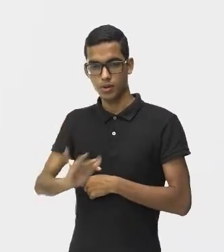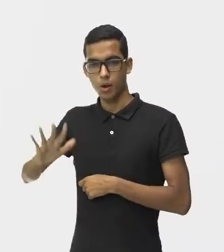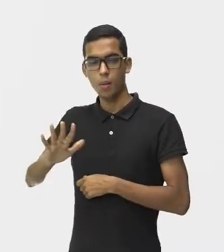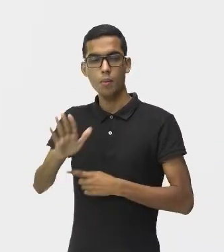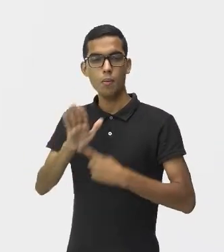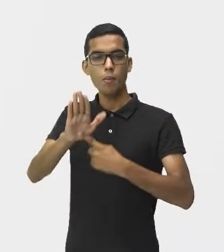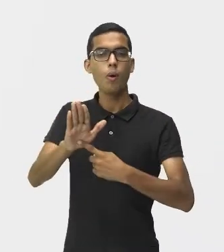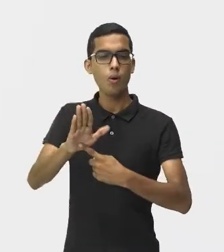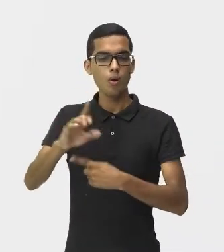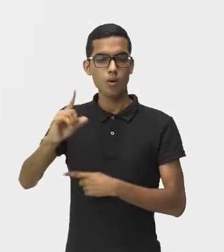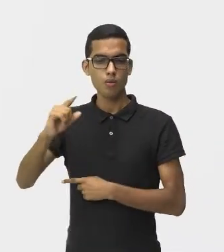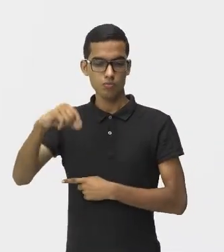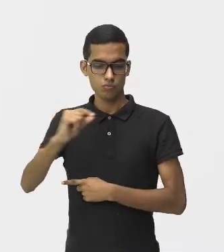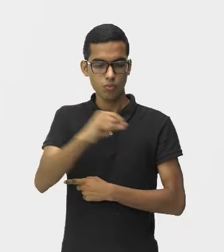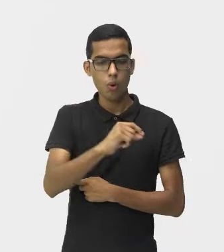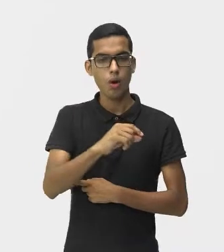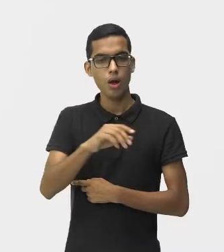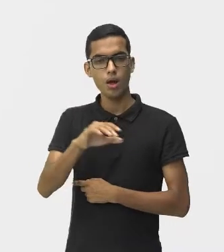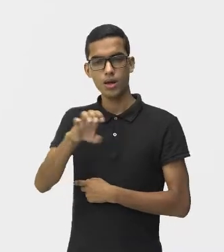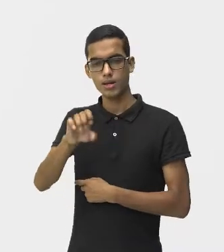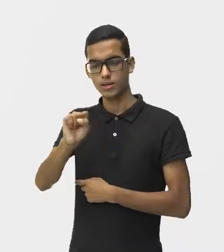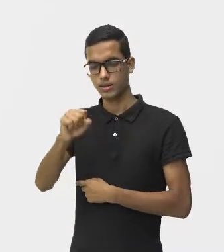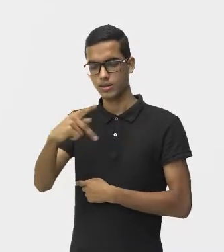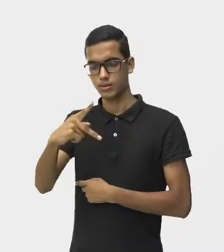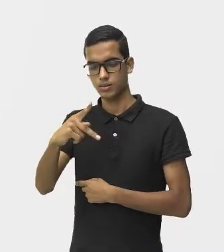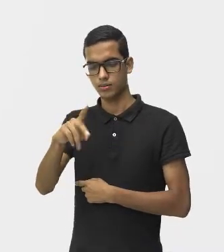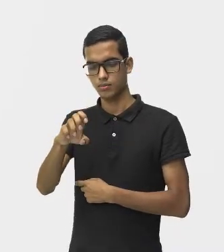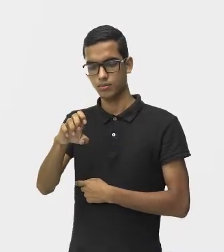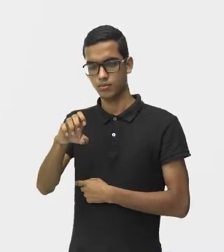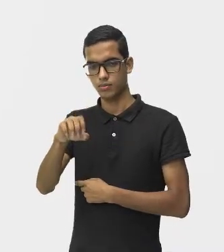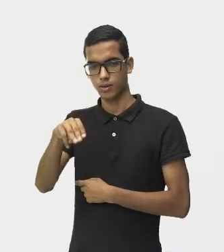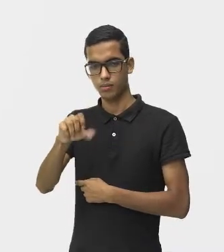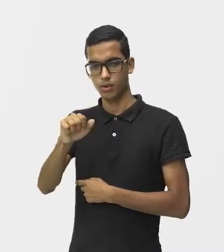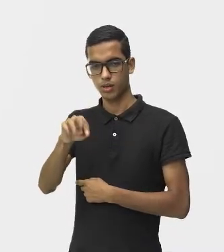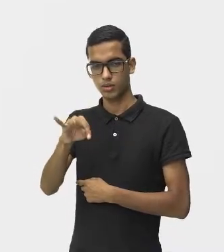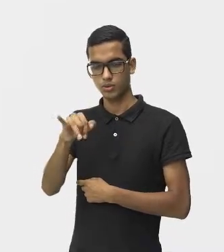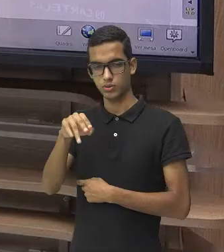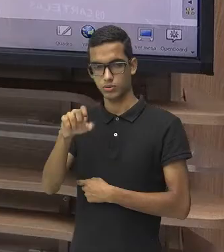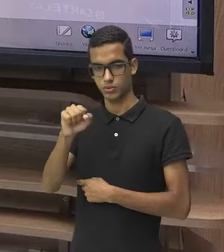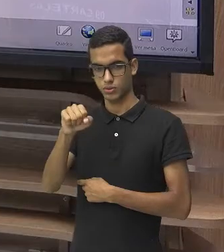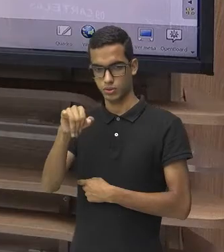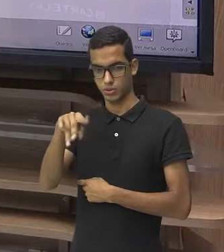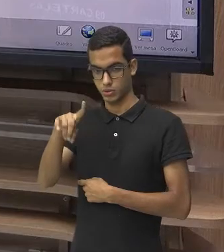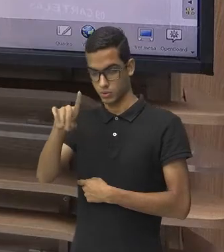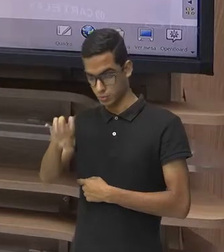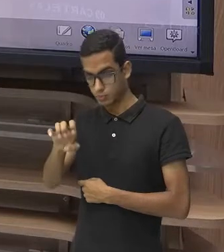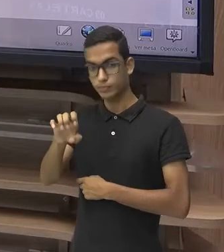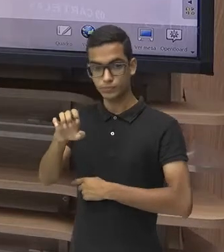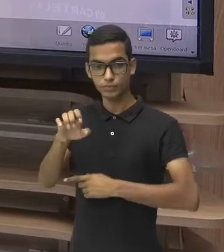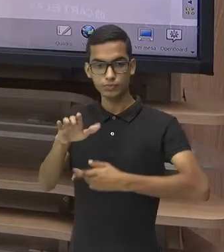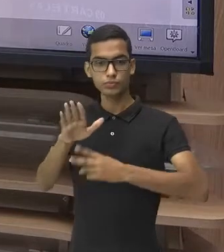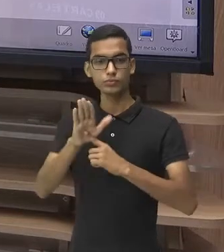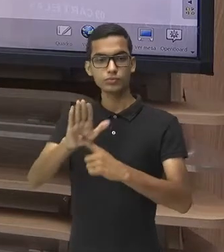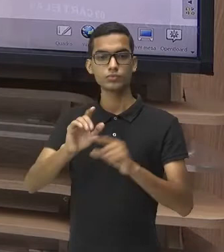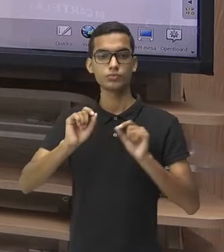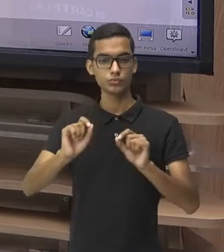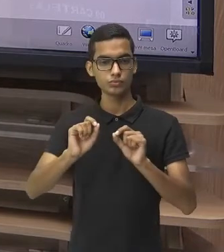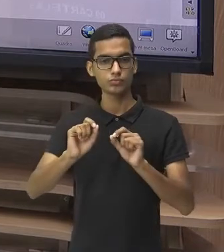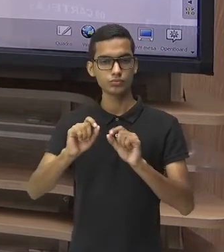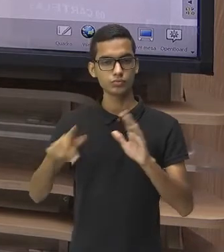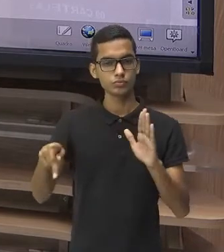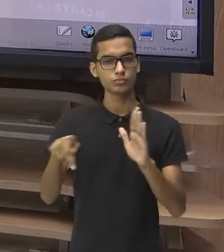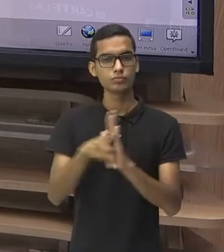o espermatozoide, que é o gameta masculino, quanto o óvulo, que é o gameta feminino, eles são células